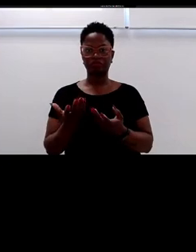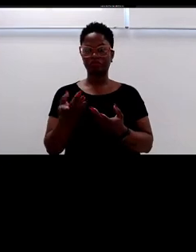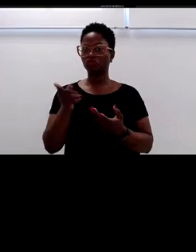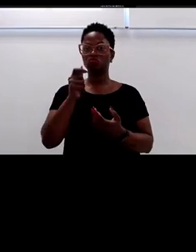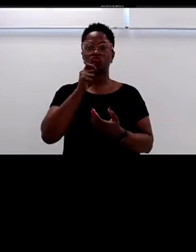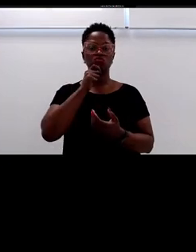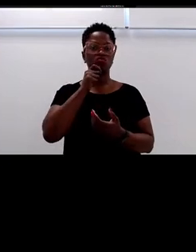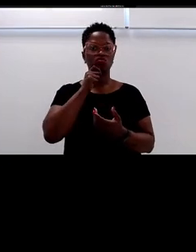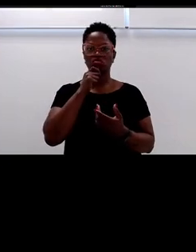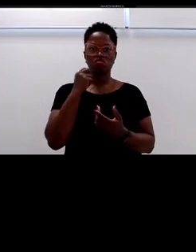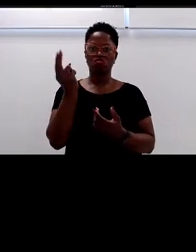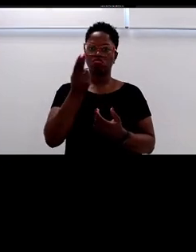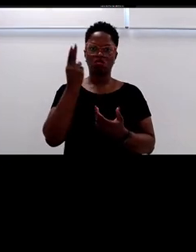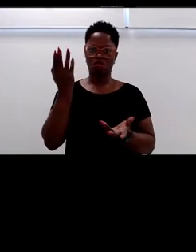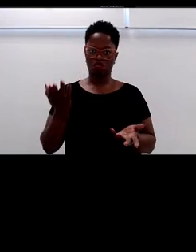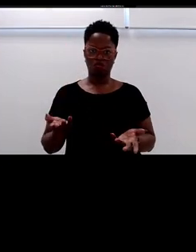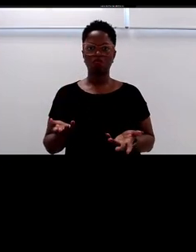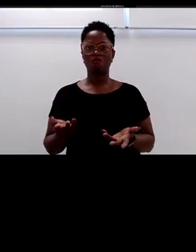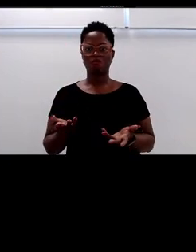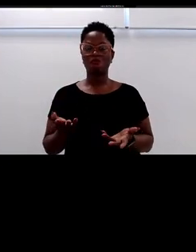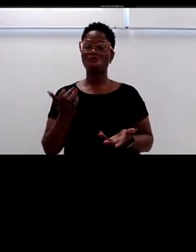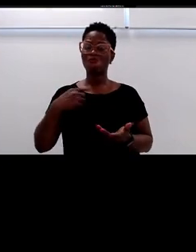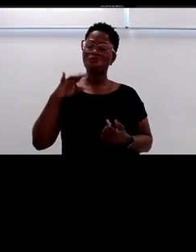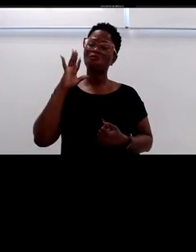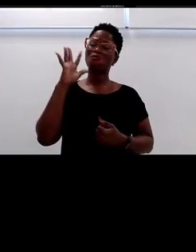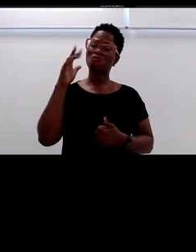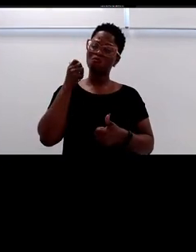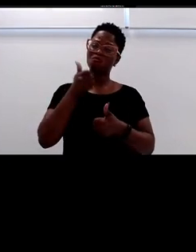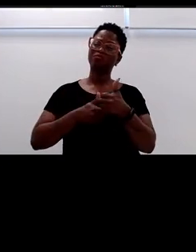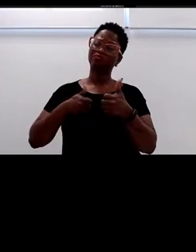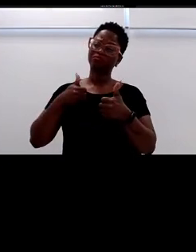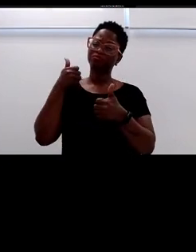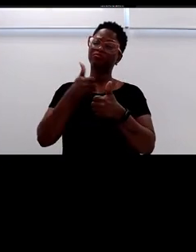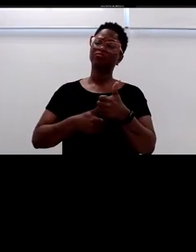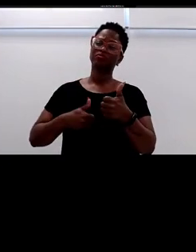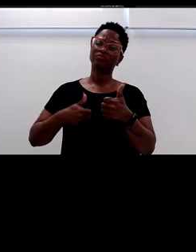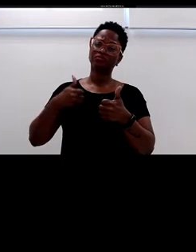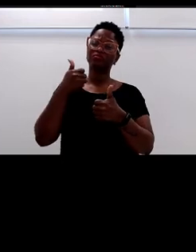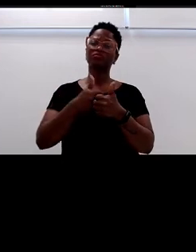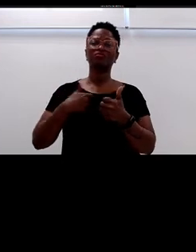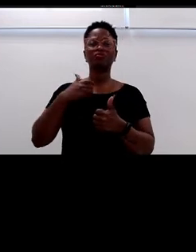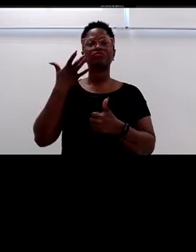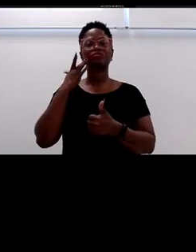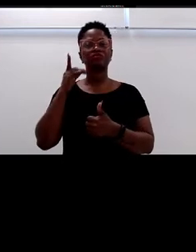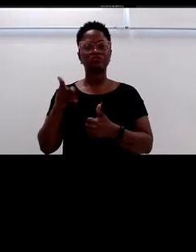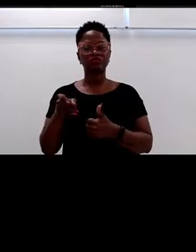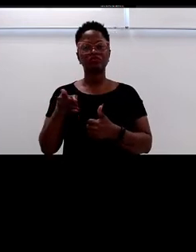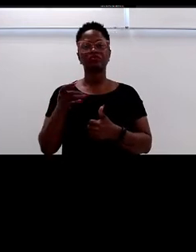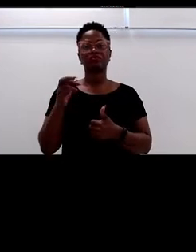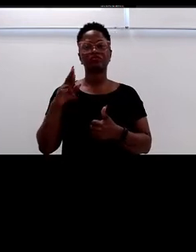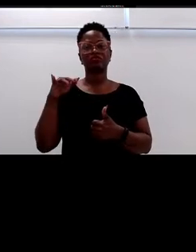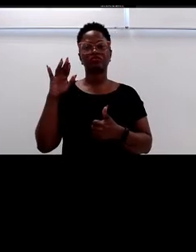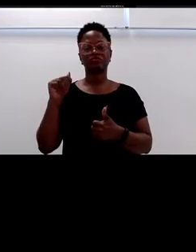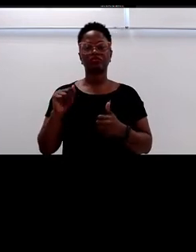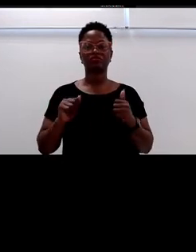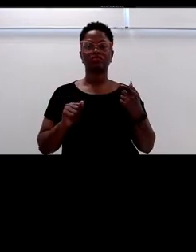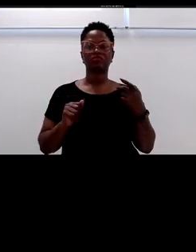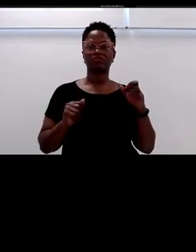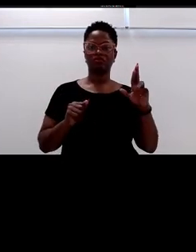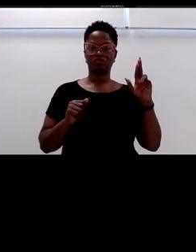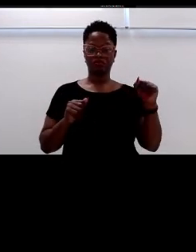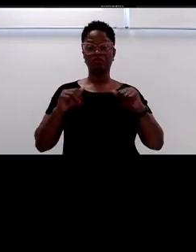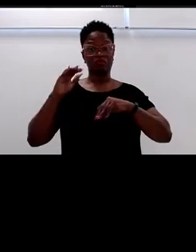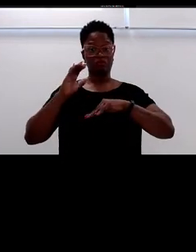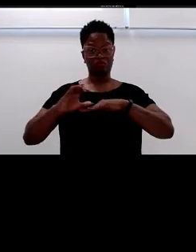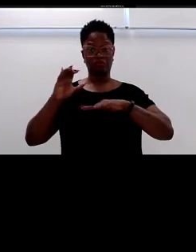espaço, não tinha lugar. E a gente ficava tentando, aí eu achei a Cristina e a Débora num curso de química